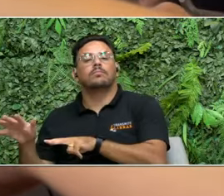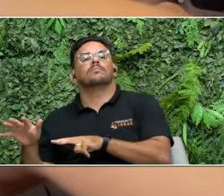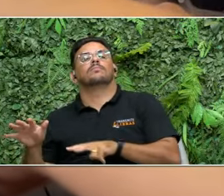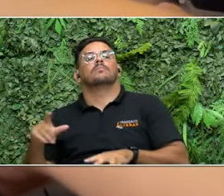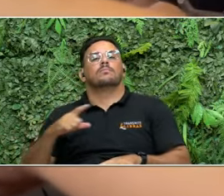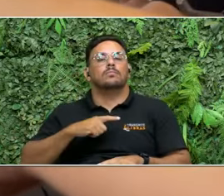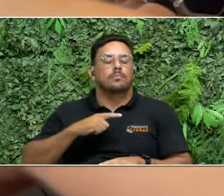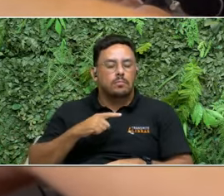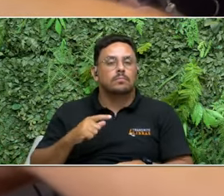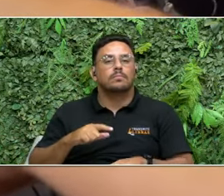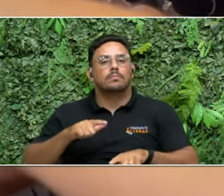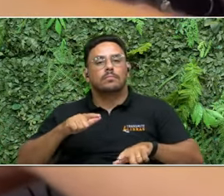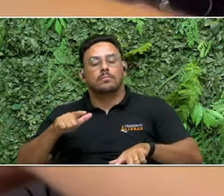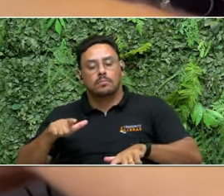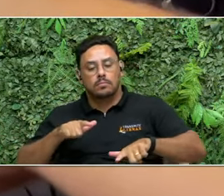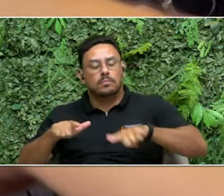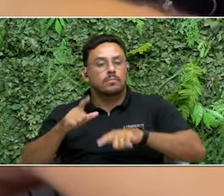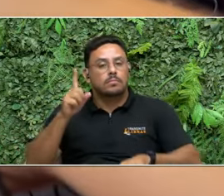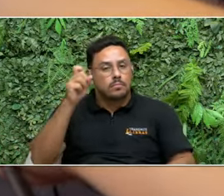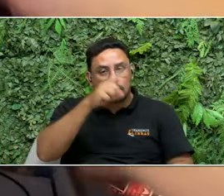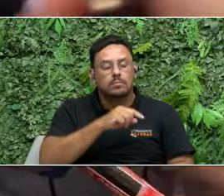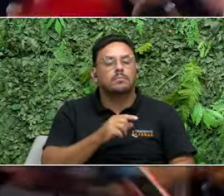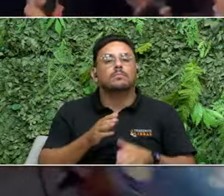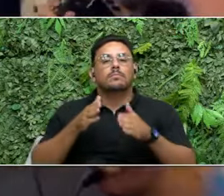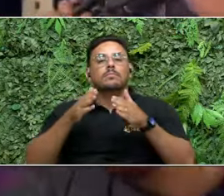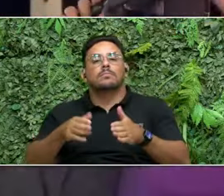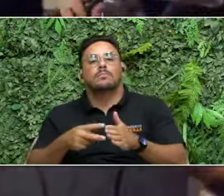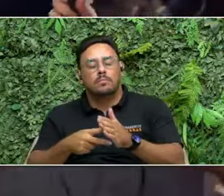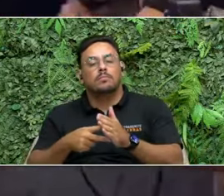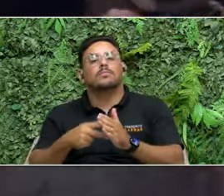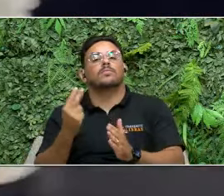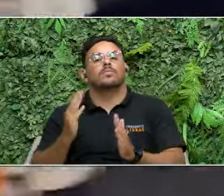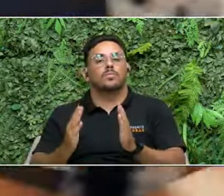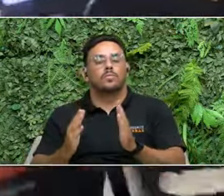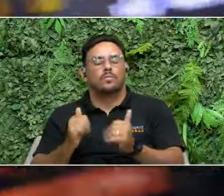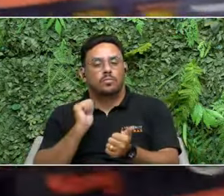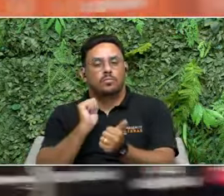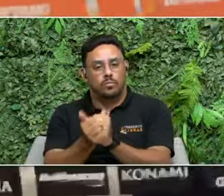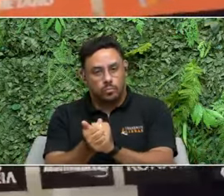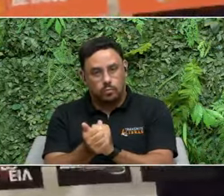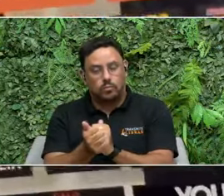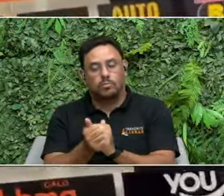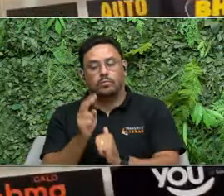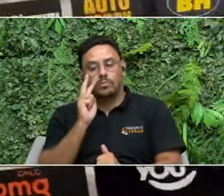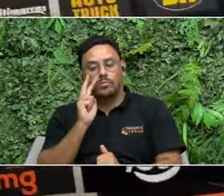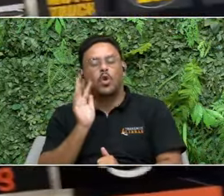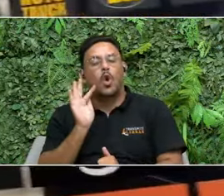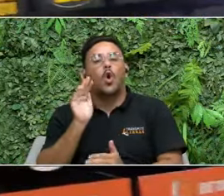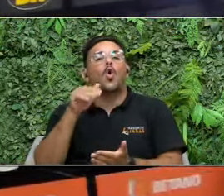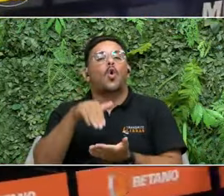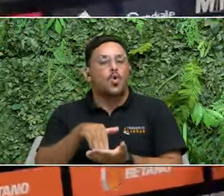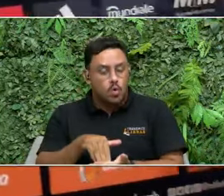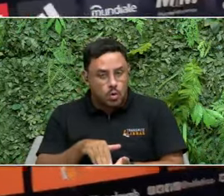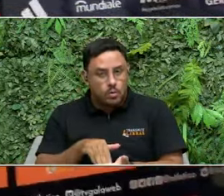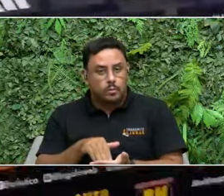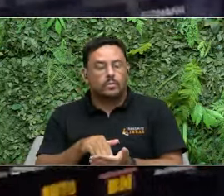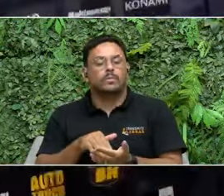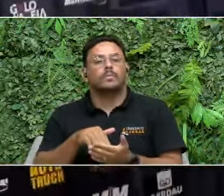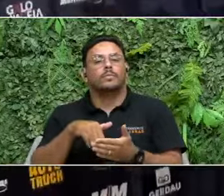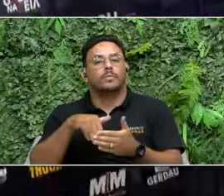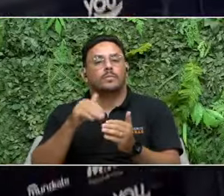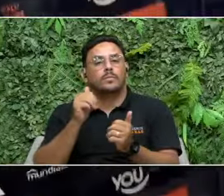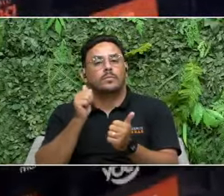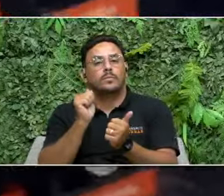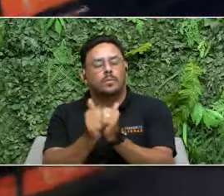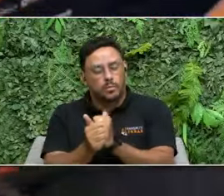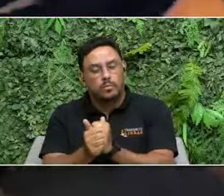um pouco mais difícil de trabalhar mas acredito eu que vamos chegar mais preparado pro segundo jogo tá aí o hul último jogador a deixar o gramada aqui por parte